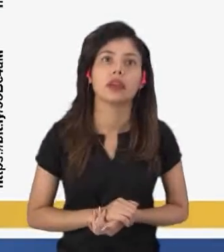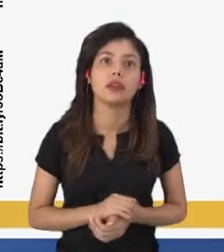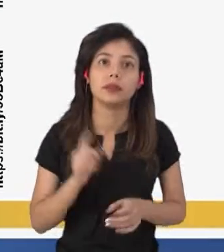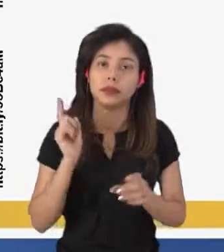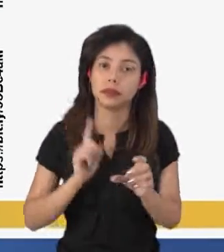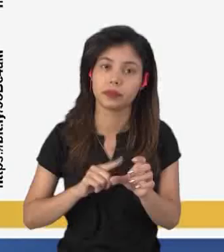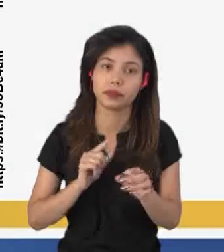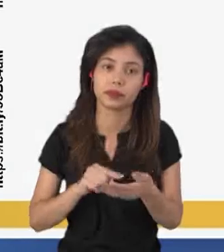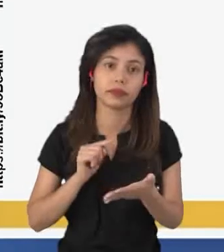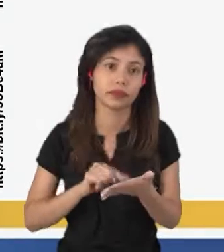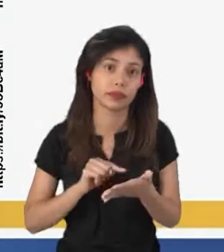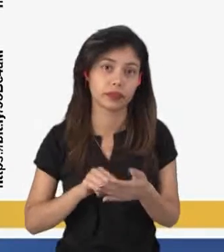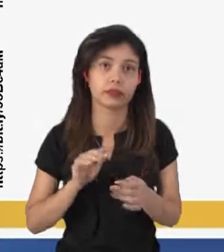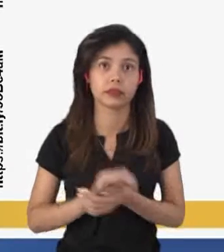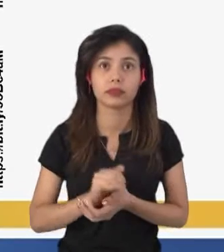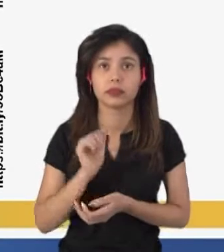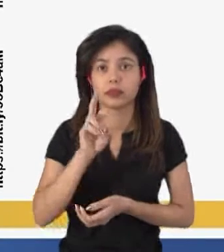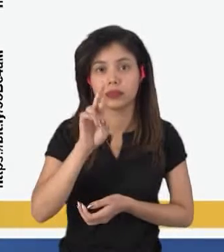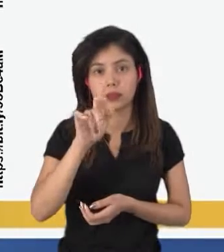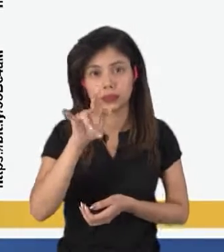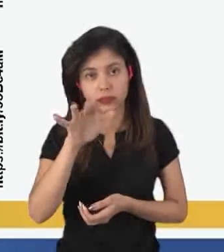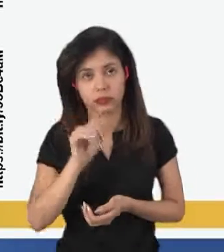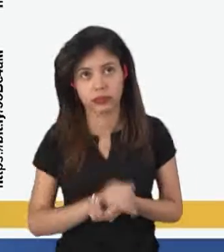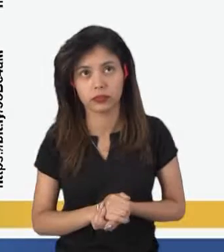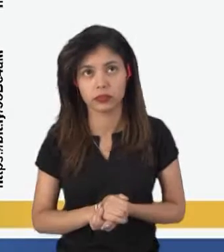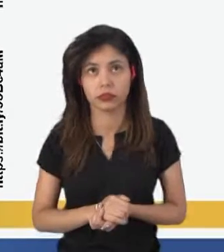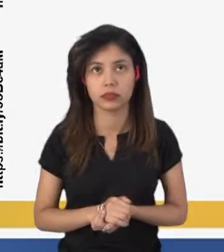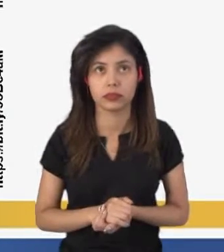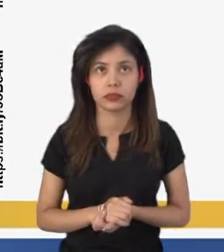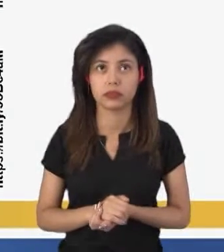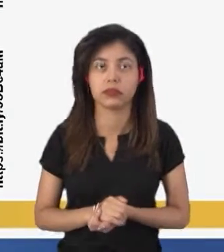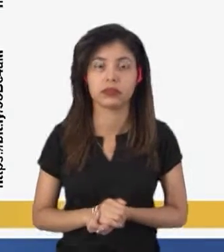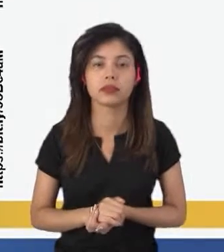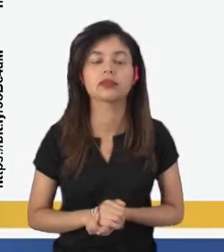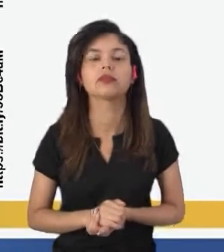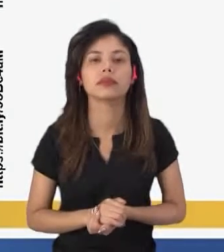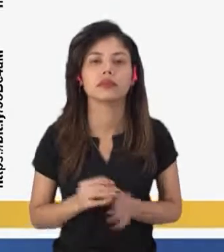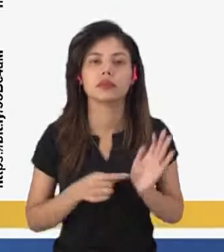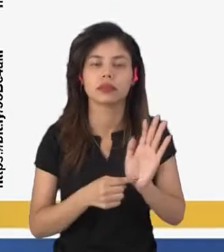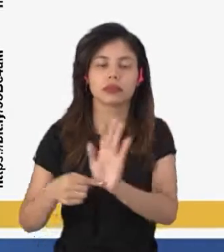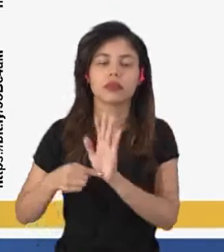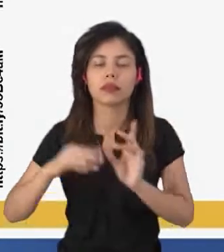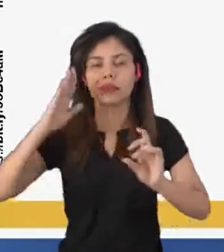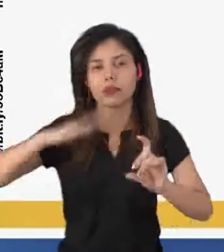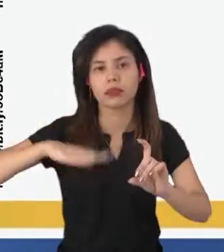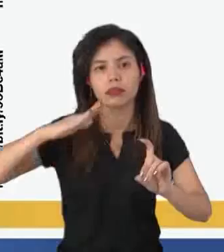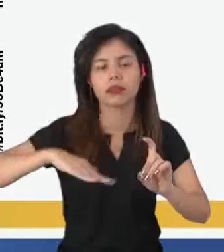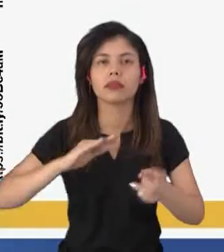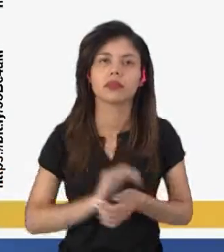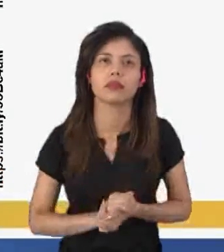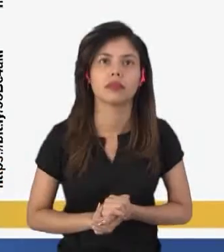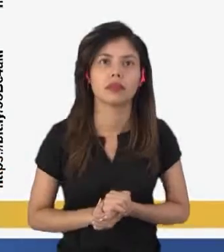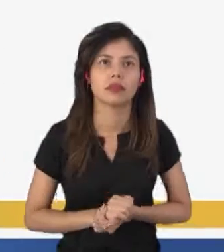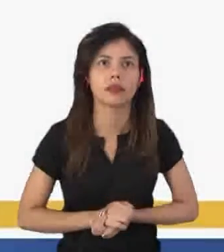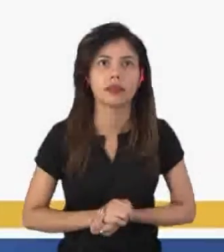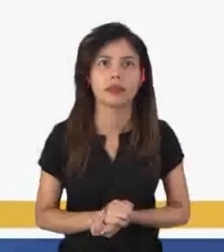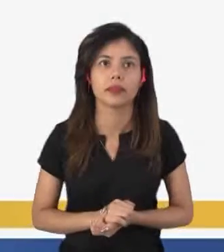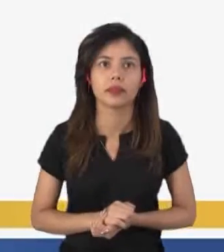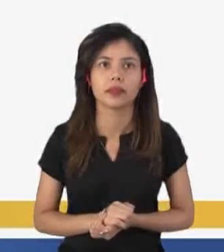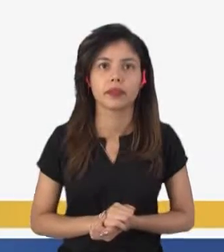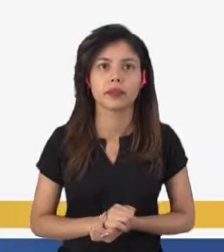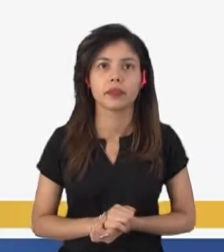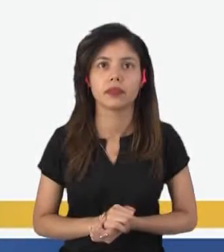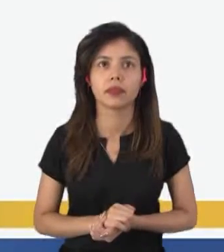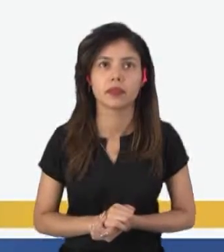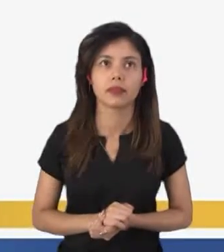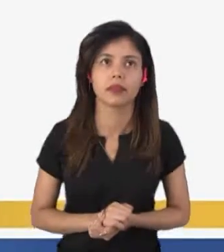Pedaços, né, de argilas, né, com formato de divindade que mostra a mitologia sumérica. Tá bom?